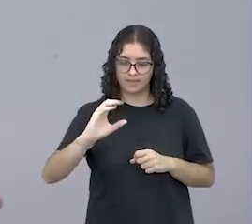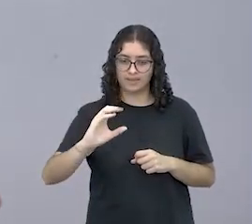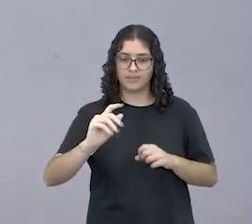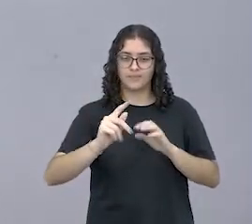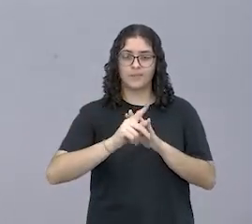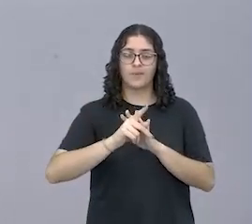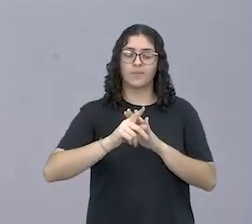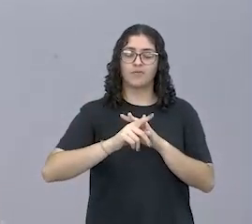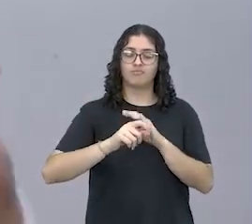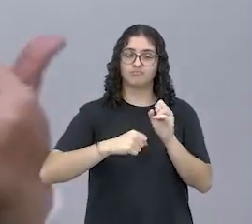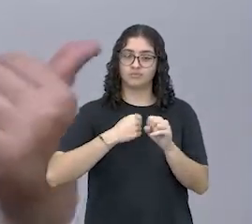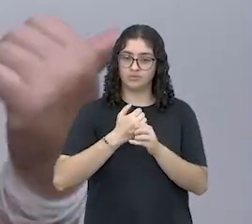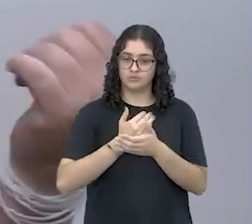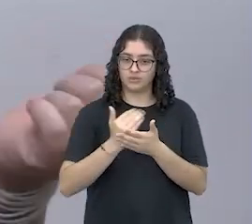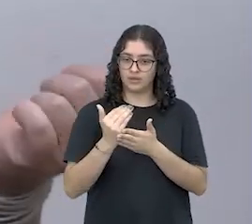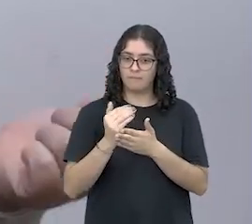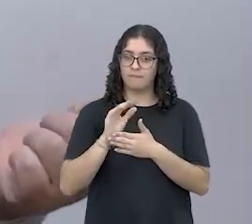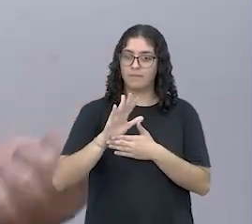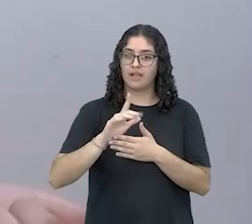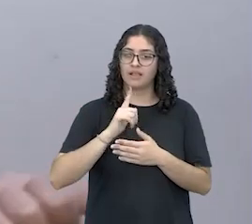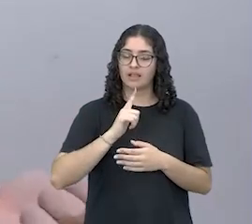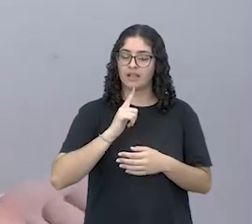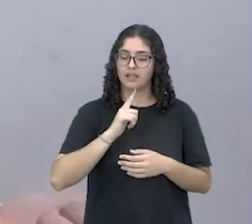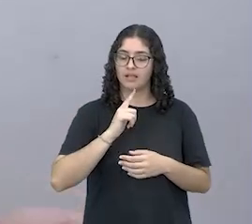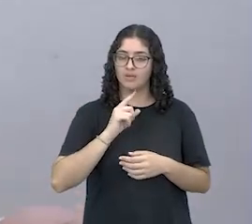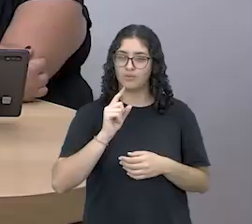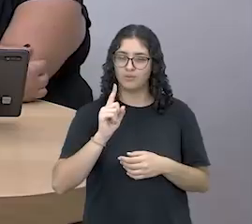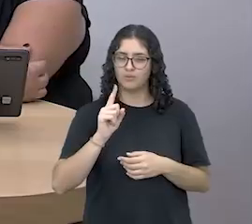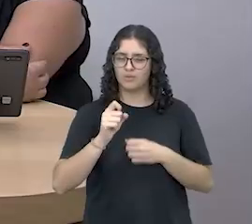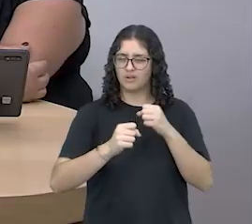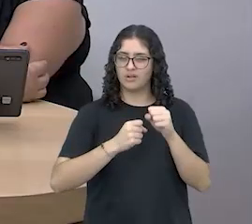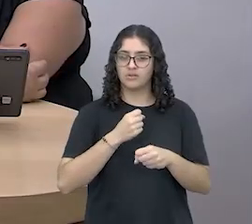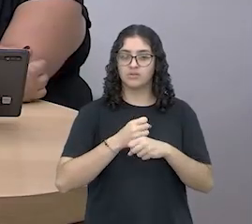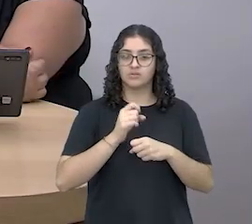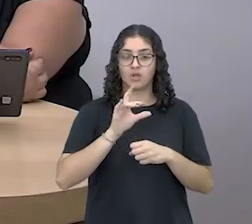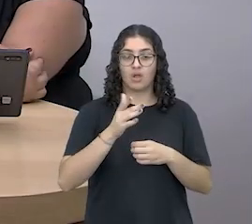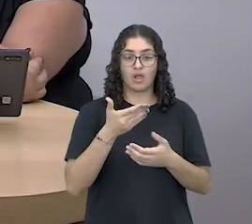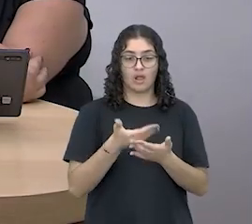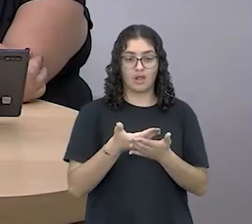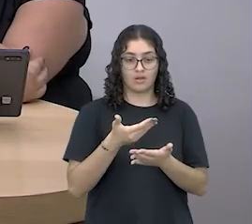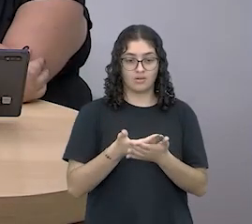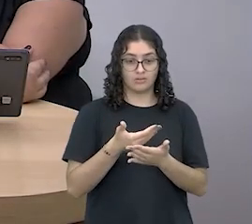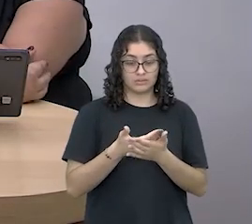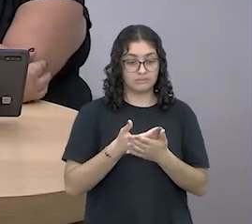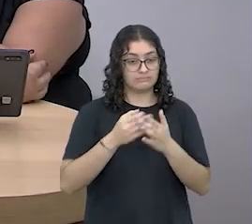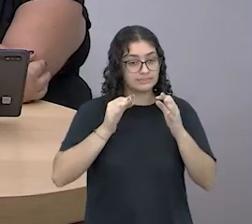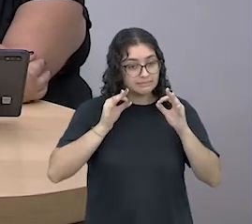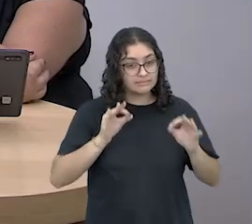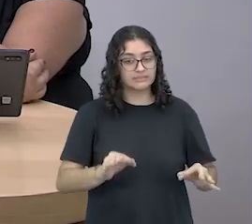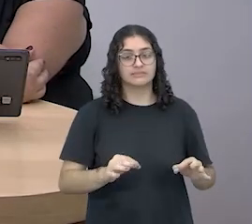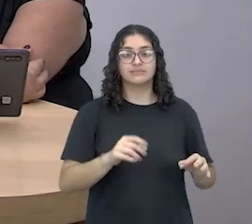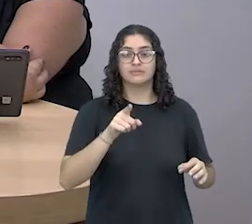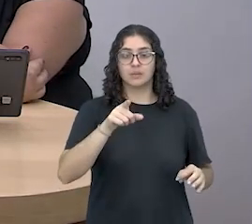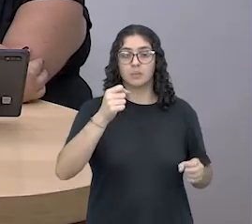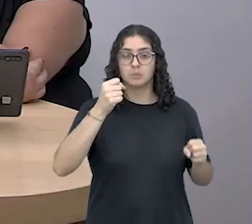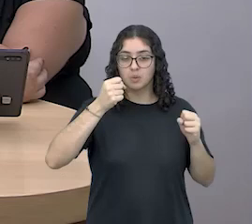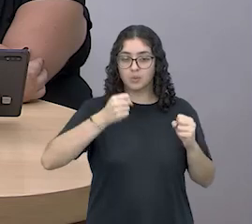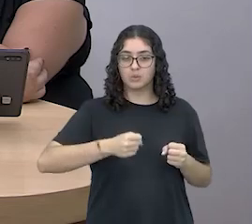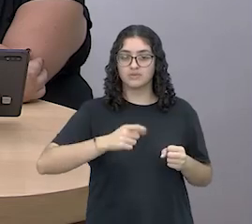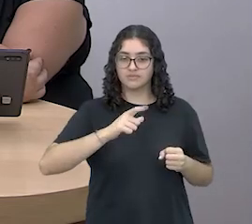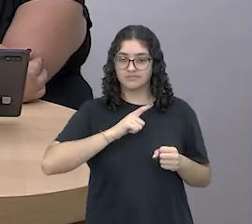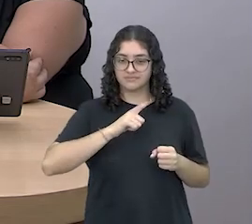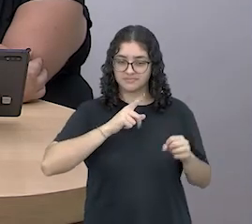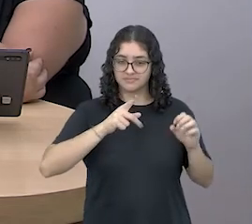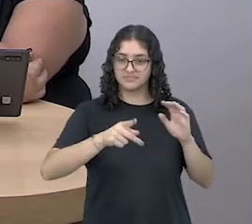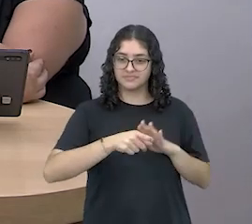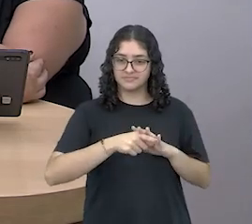para os anos iniciais, mas a gente teve um ano no centro de mídias de aulas, sim, aulas mesmo, que vocês podem pegar, tem o plano